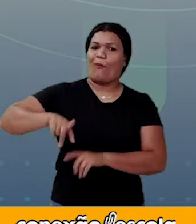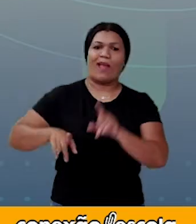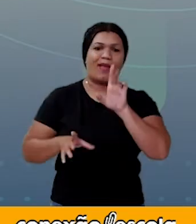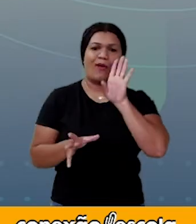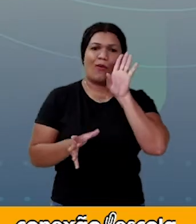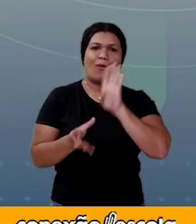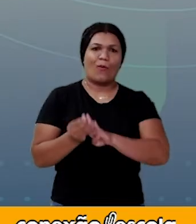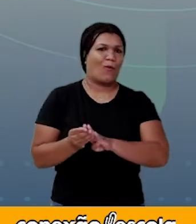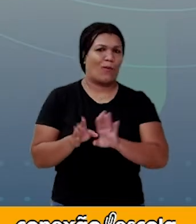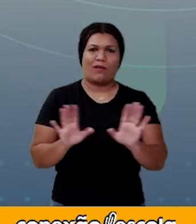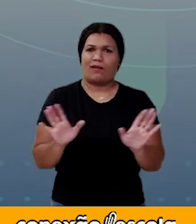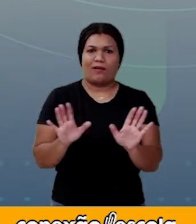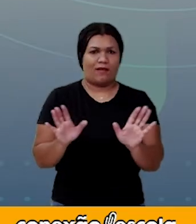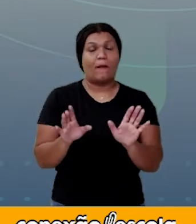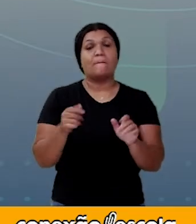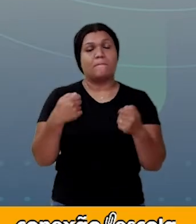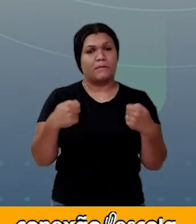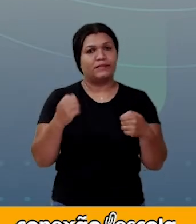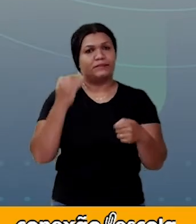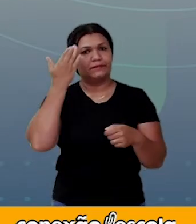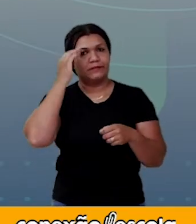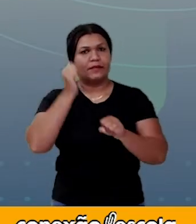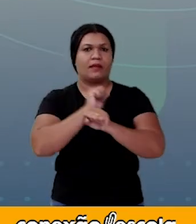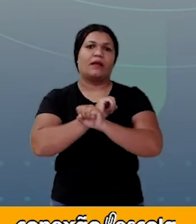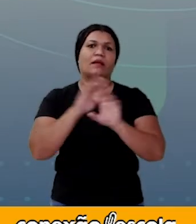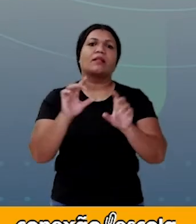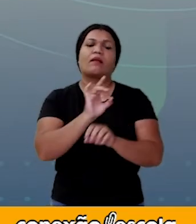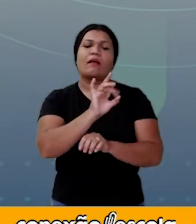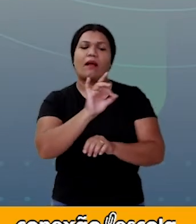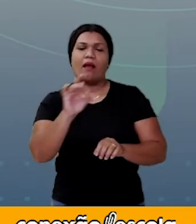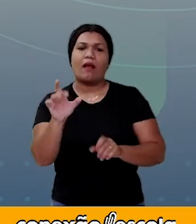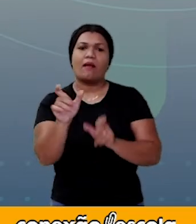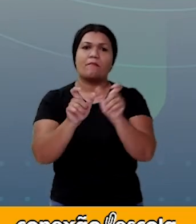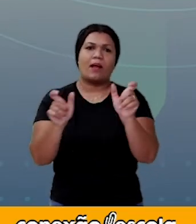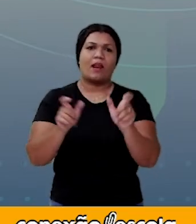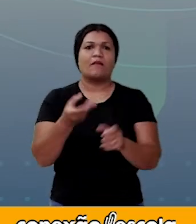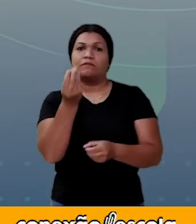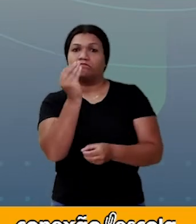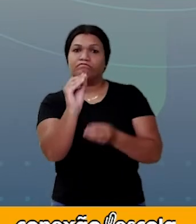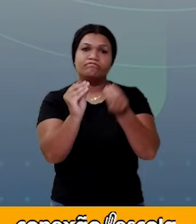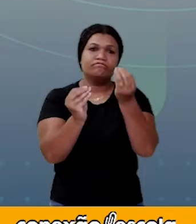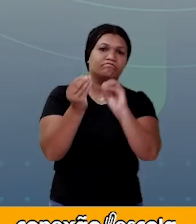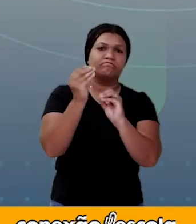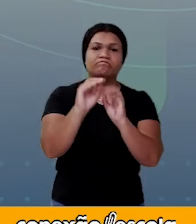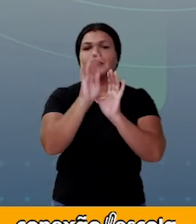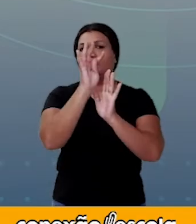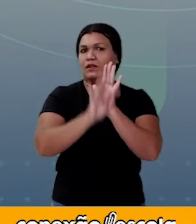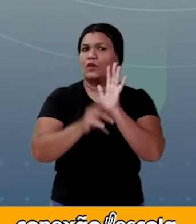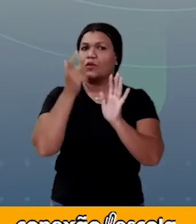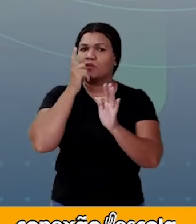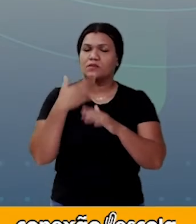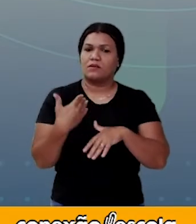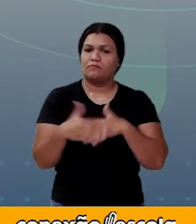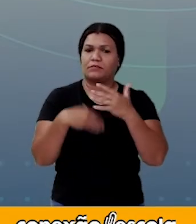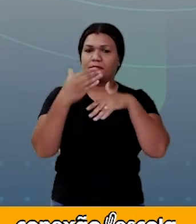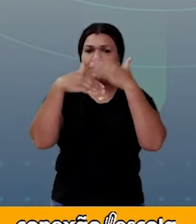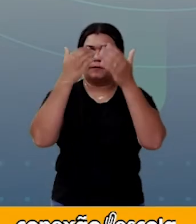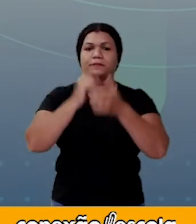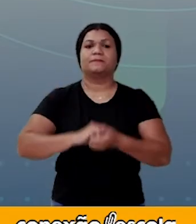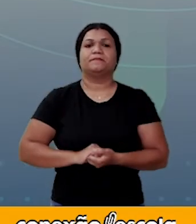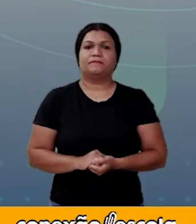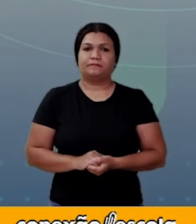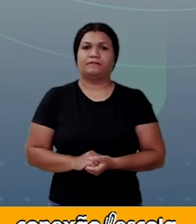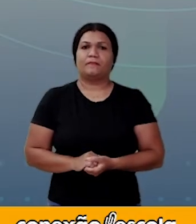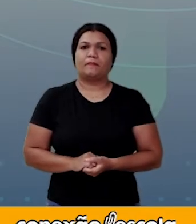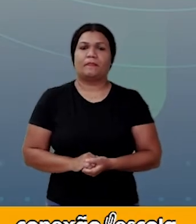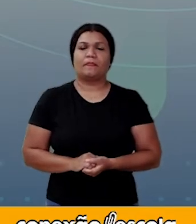preciso compreender o que essas conjunções estão fazendo lá no seu texto para que ele se desenvolva.